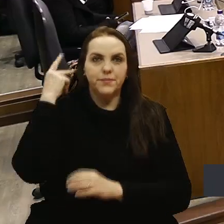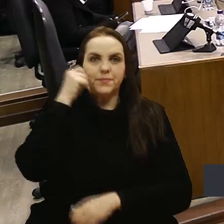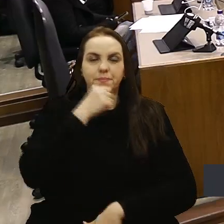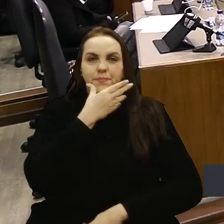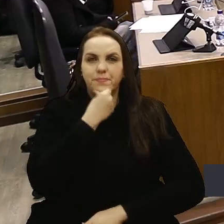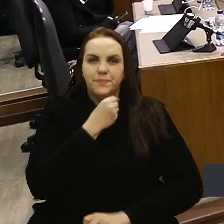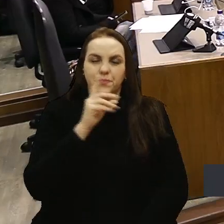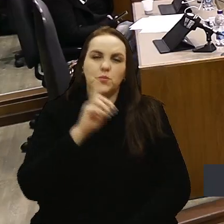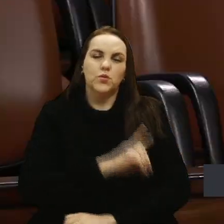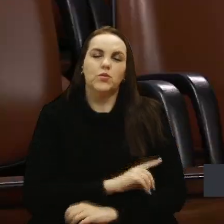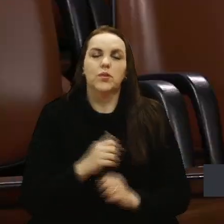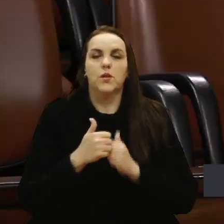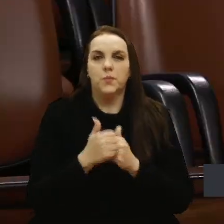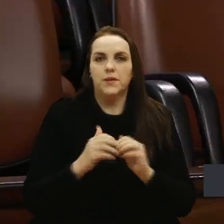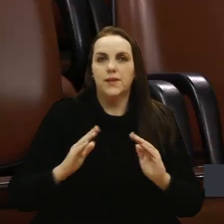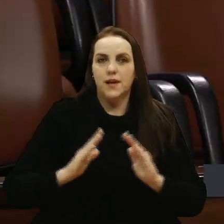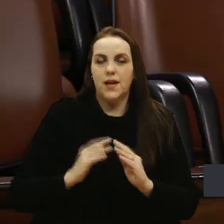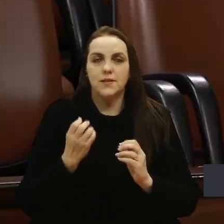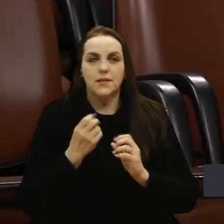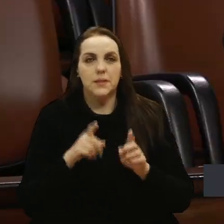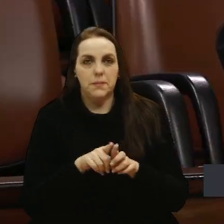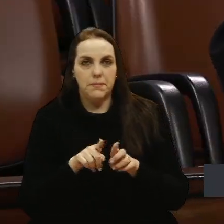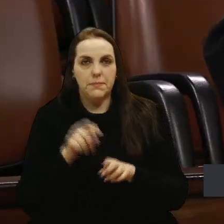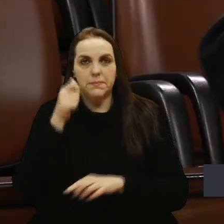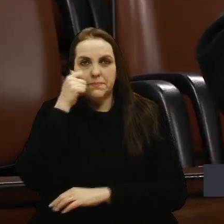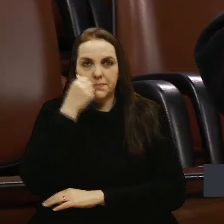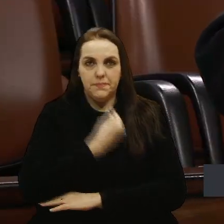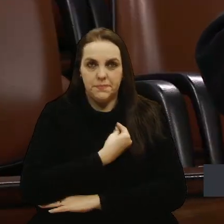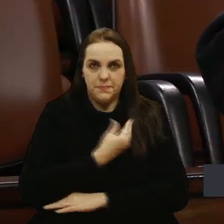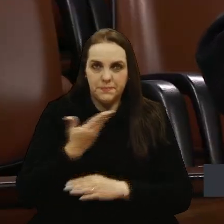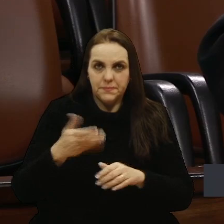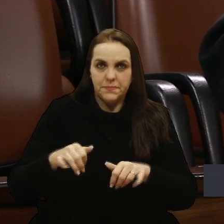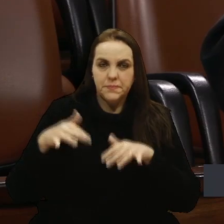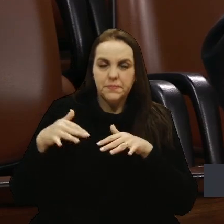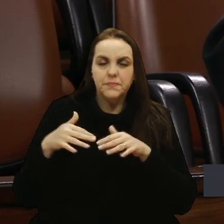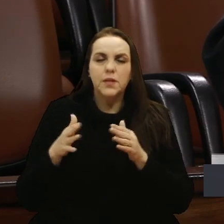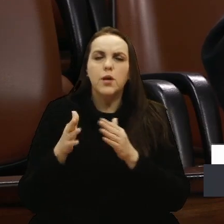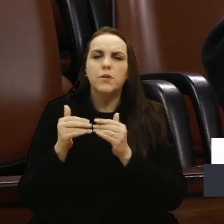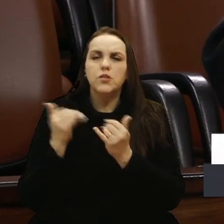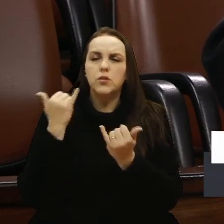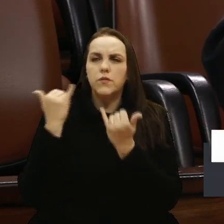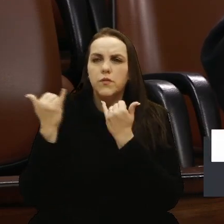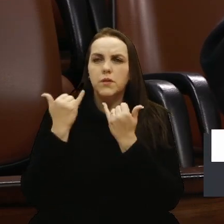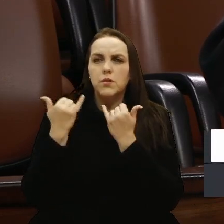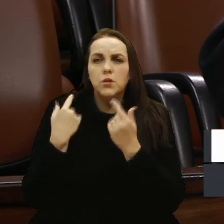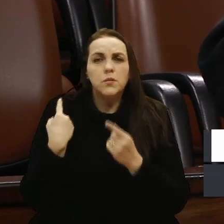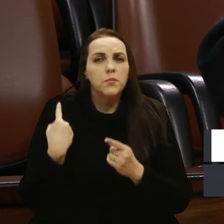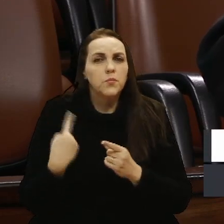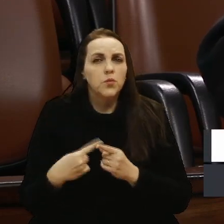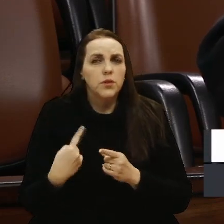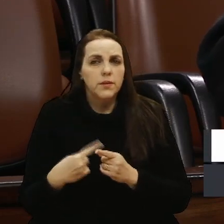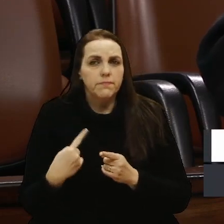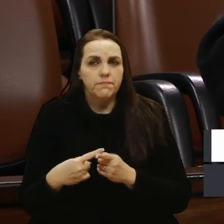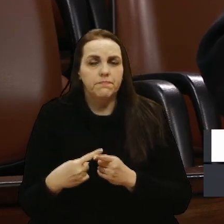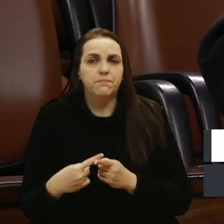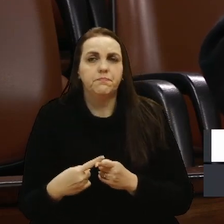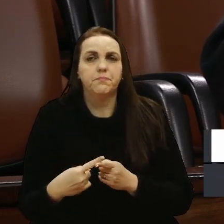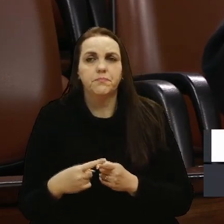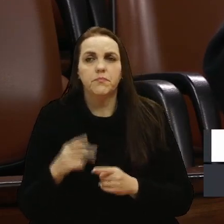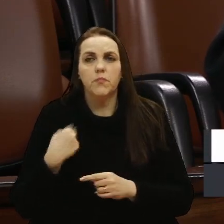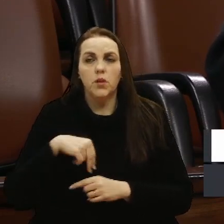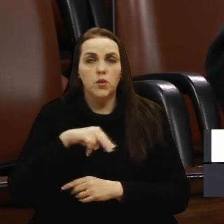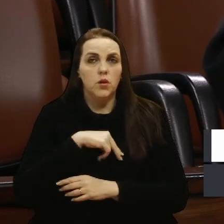de casa e quem está aqui presencialmente. Então, esse pedido de informações é justamente porque nós